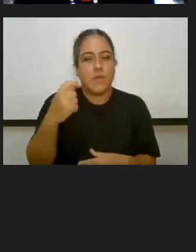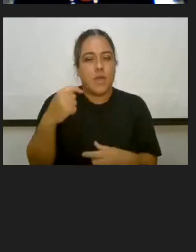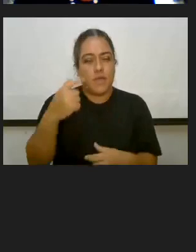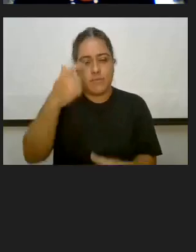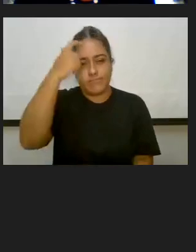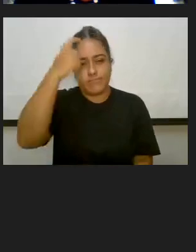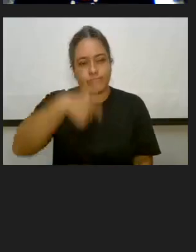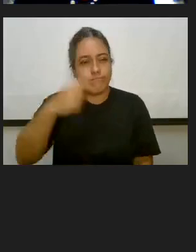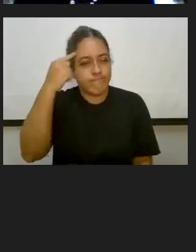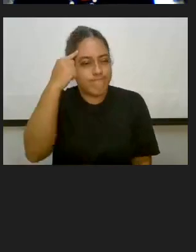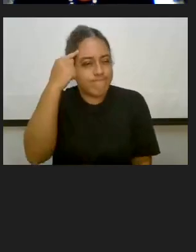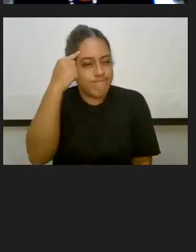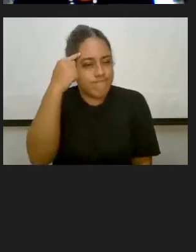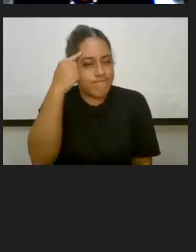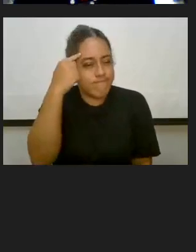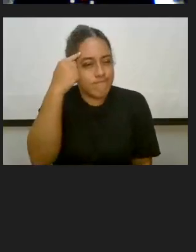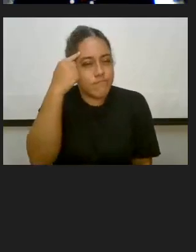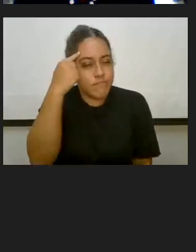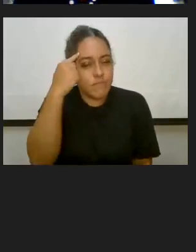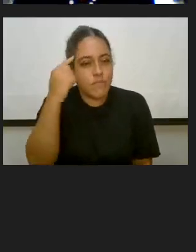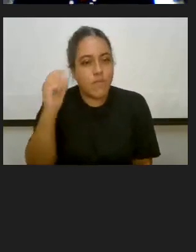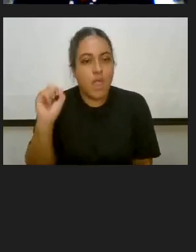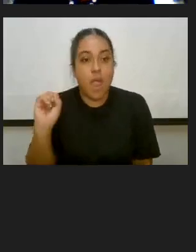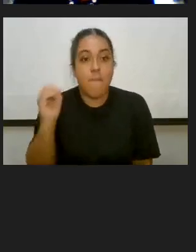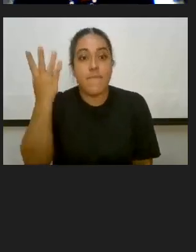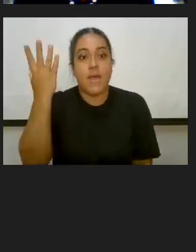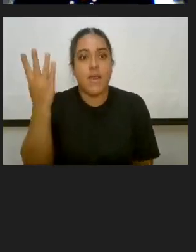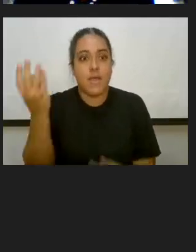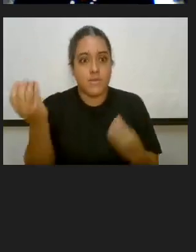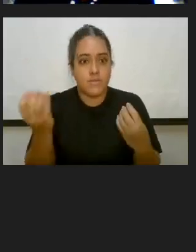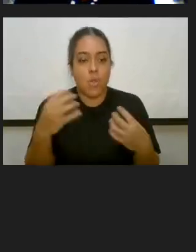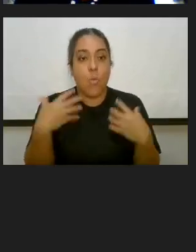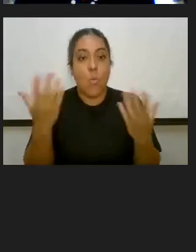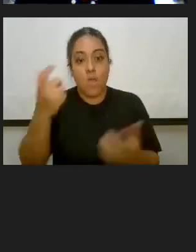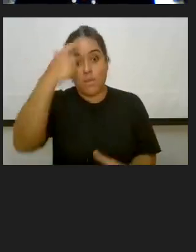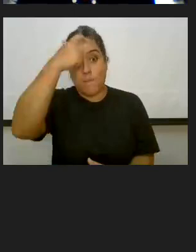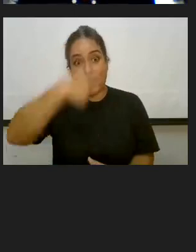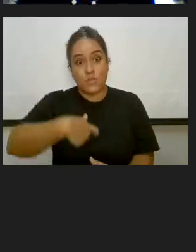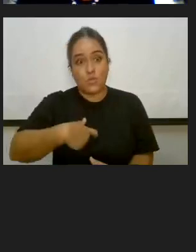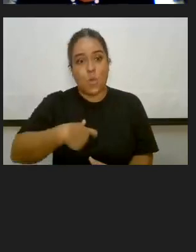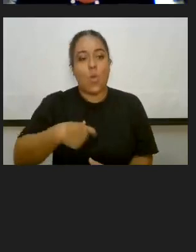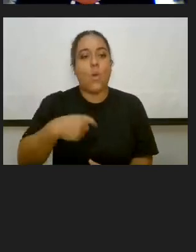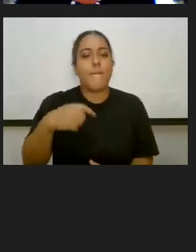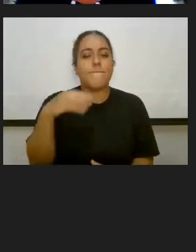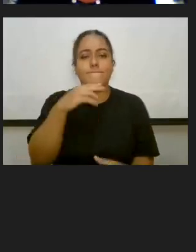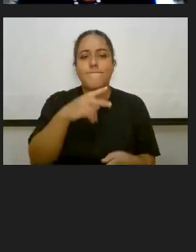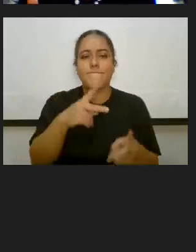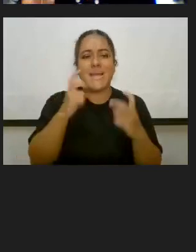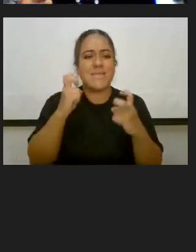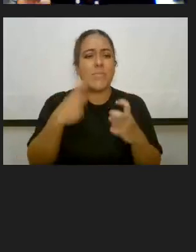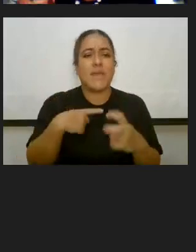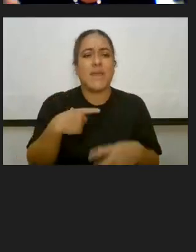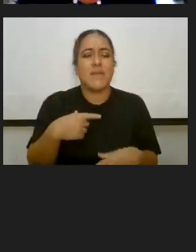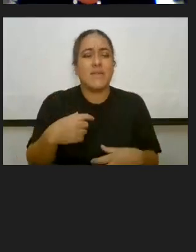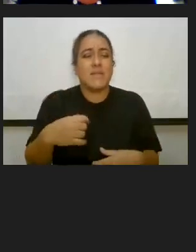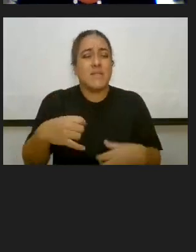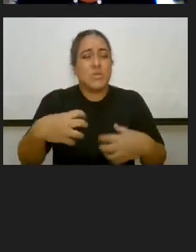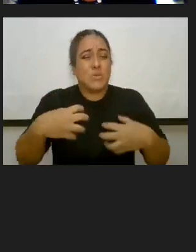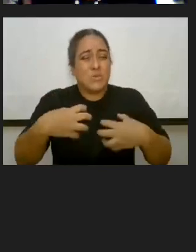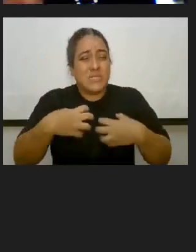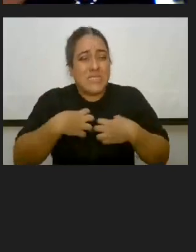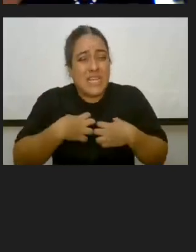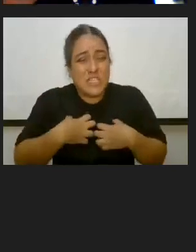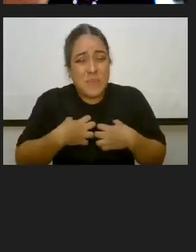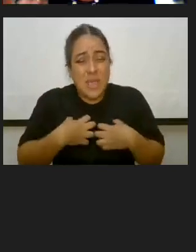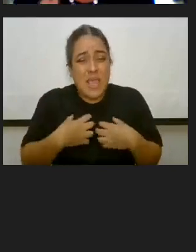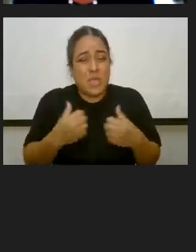suicida, ele aparece quando se sente que o sofrimento é interminável, insuportável